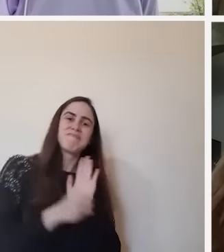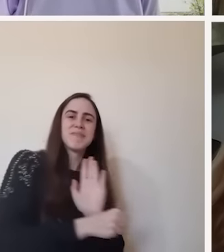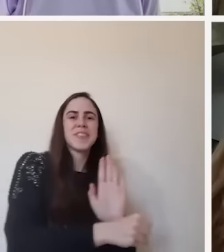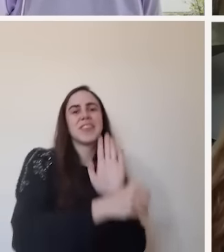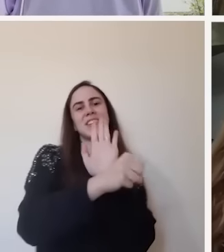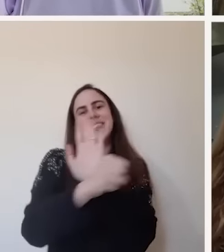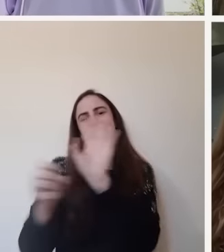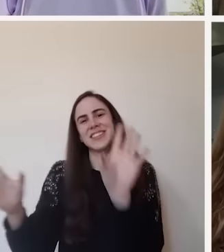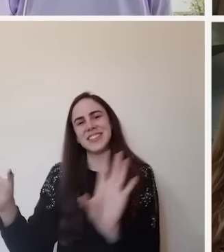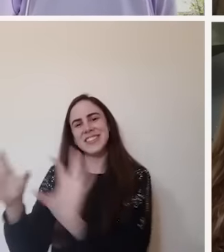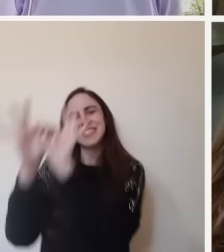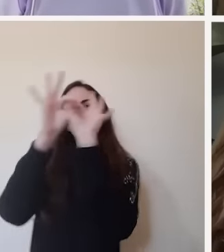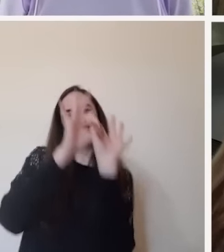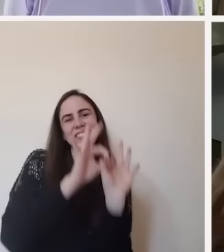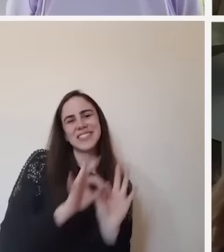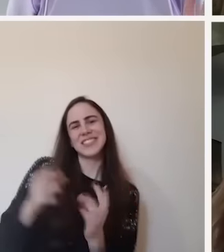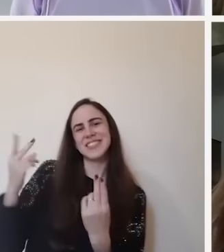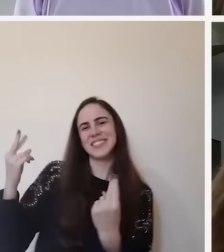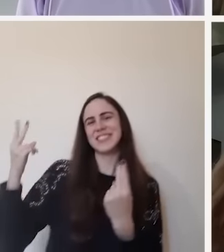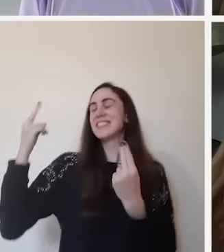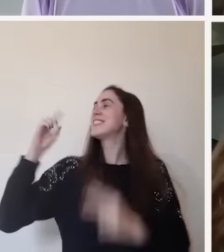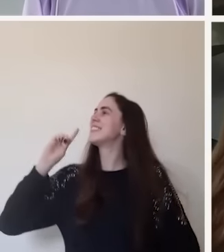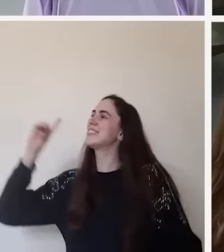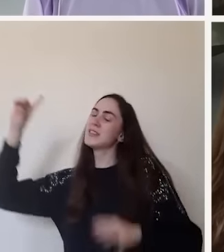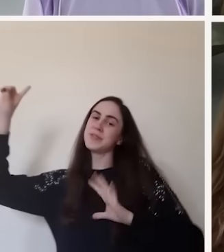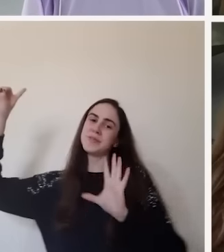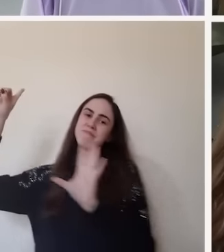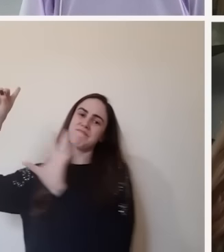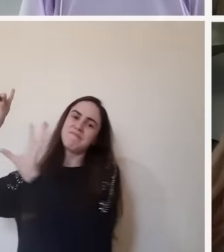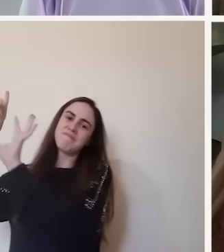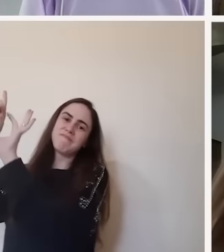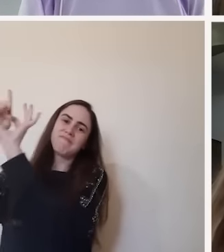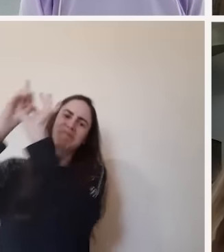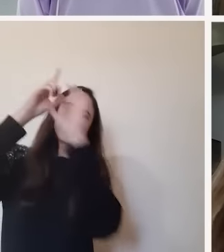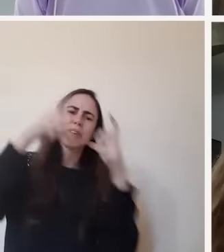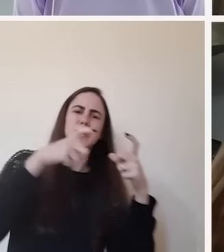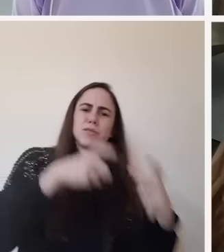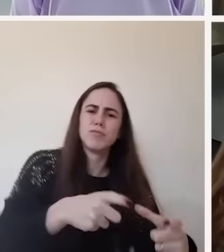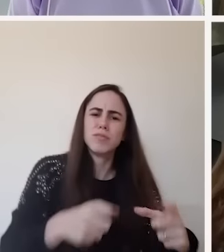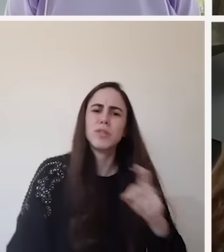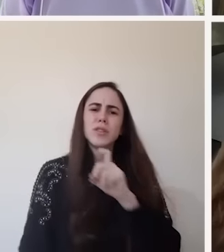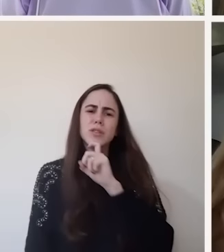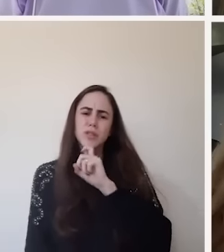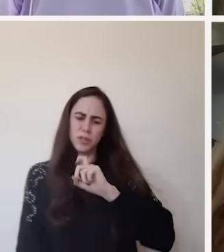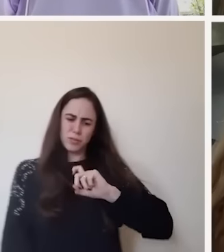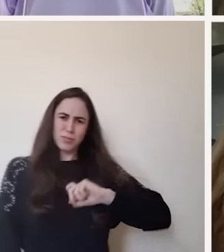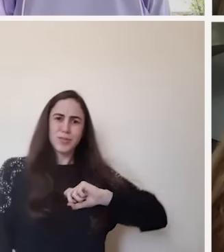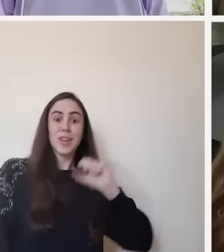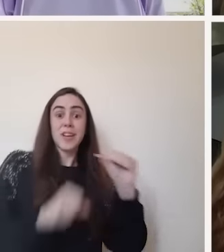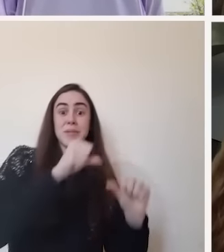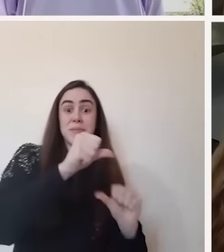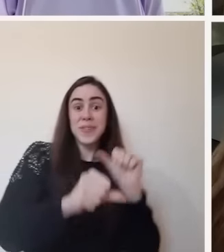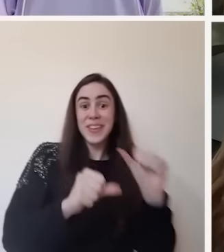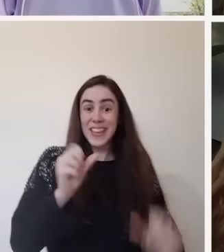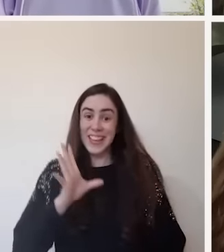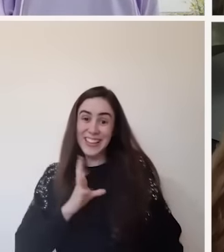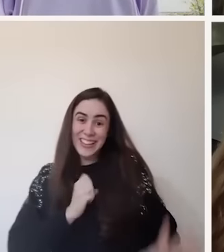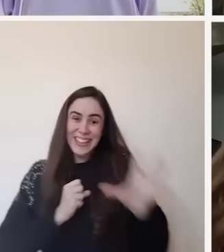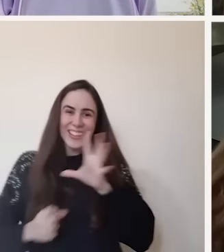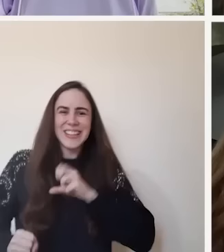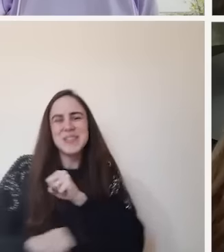em nós onde a fra que haja amor b